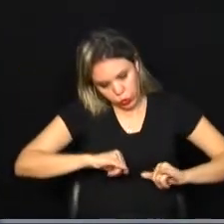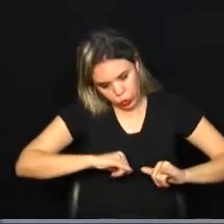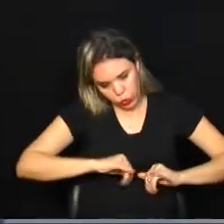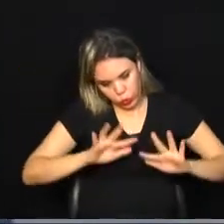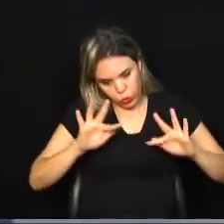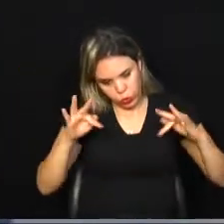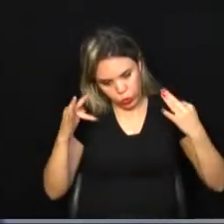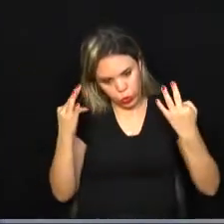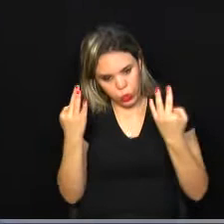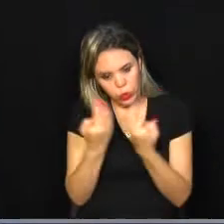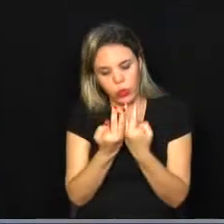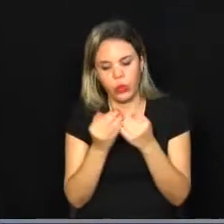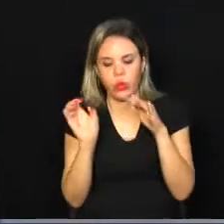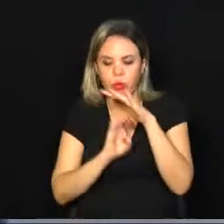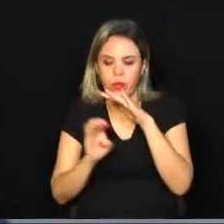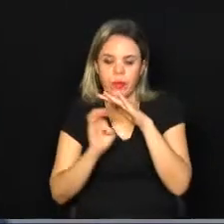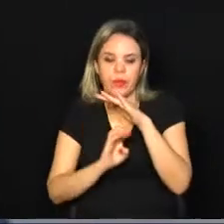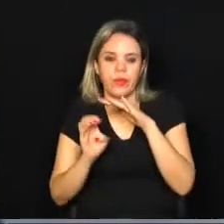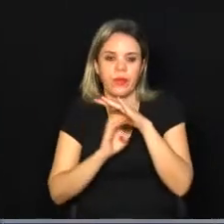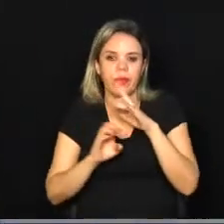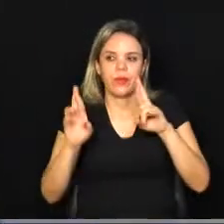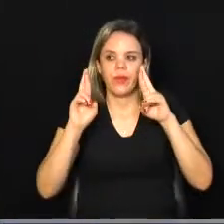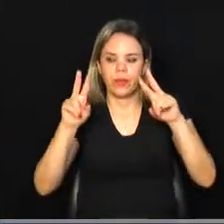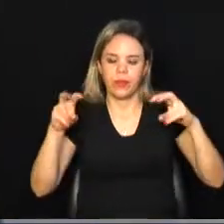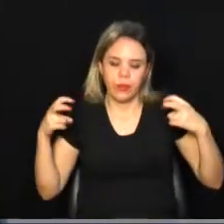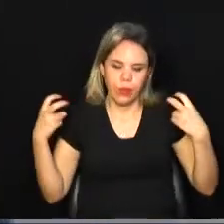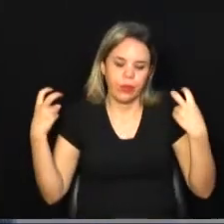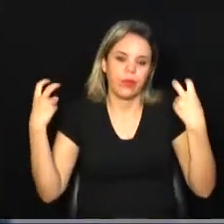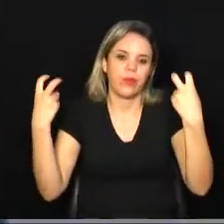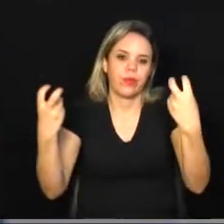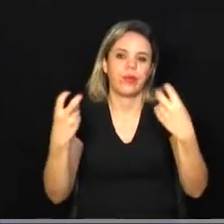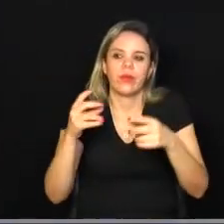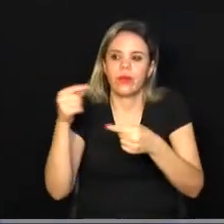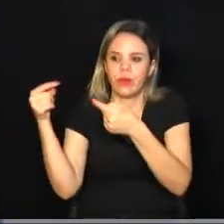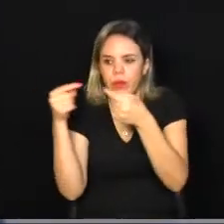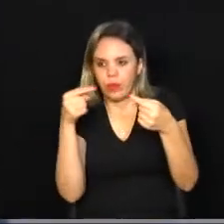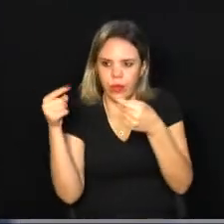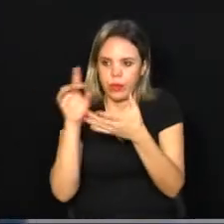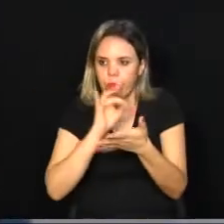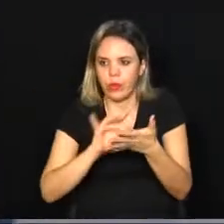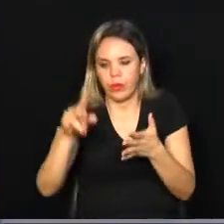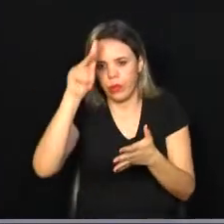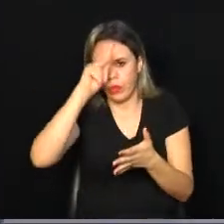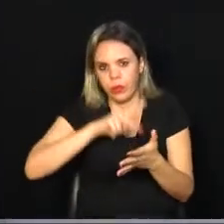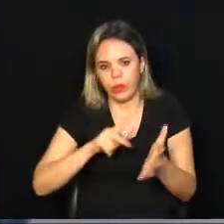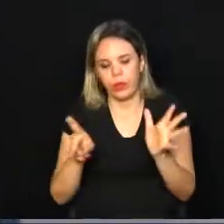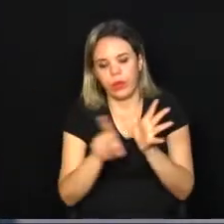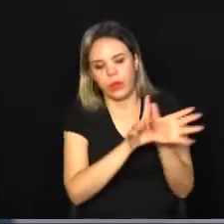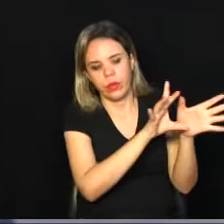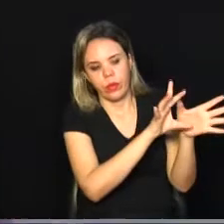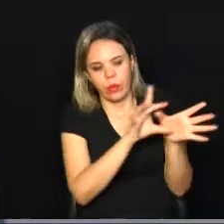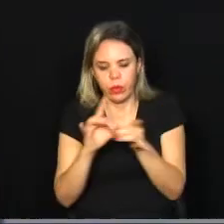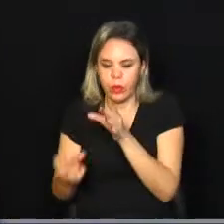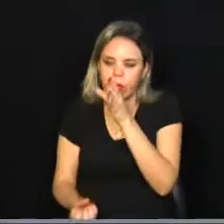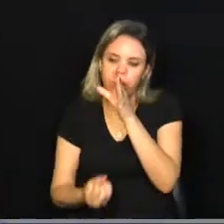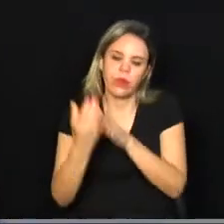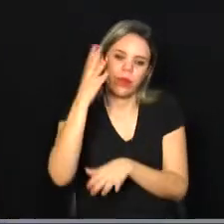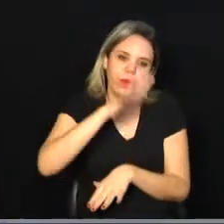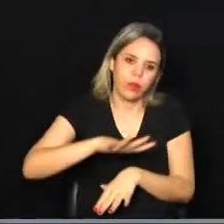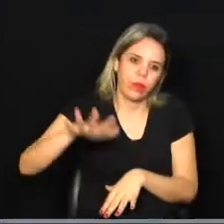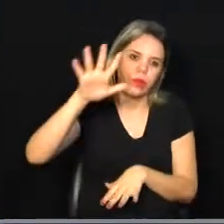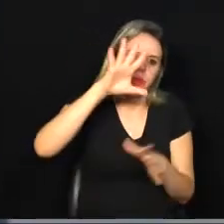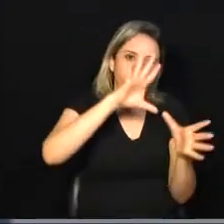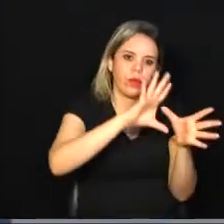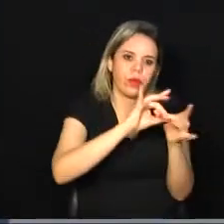pais, patrocinadores, torcida, adversário, pelo próprio contexto, né, pelo próprio cenário